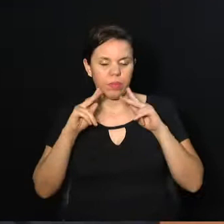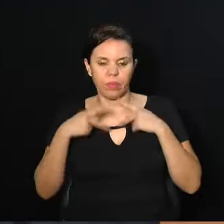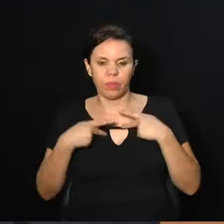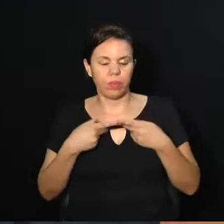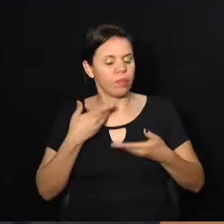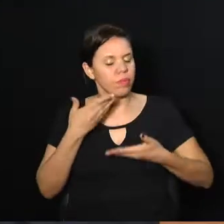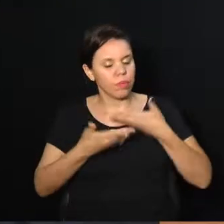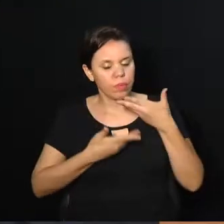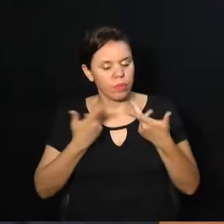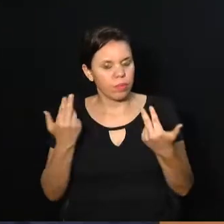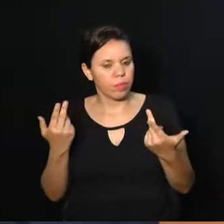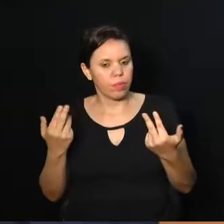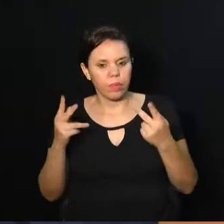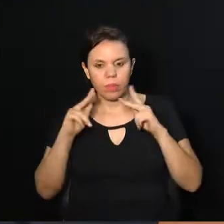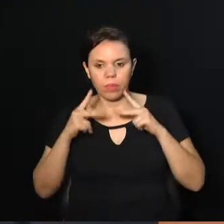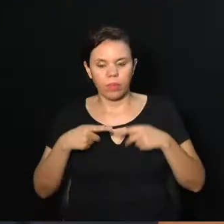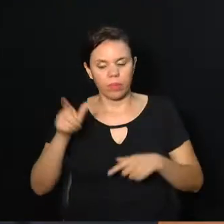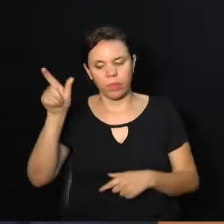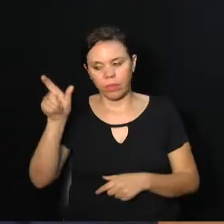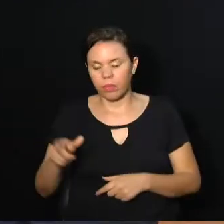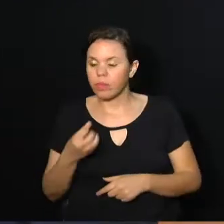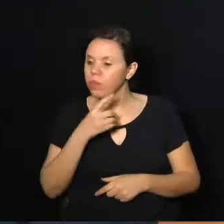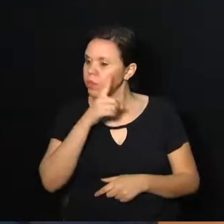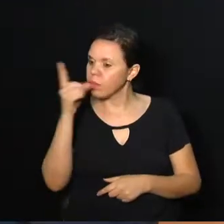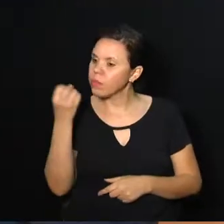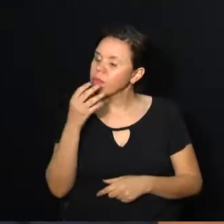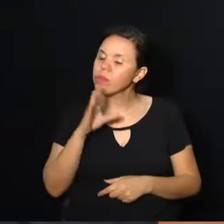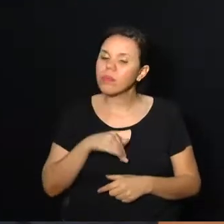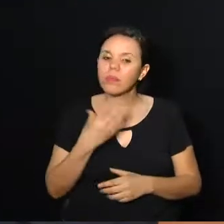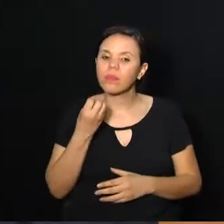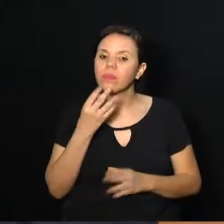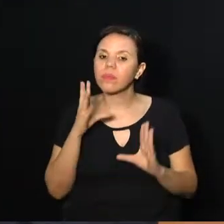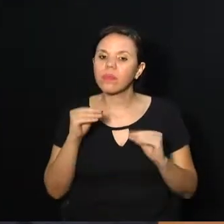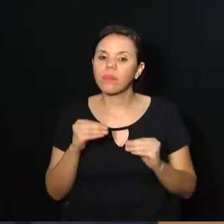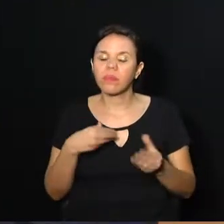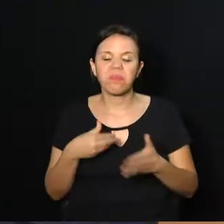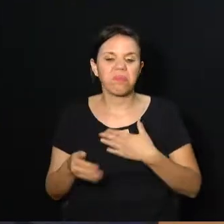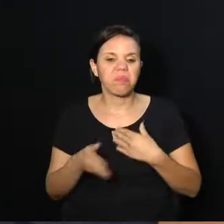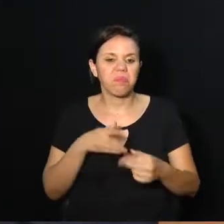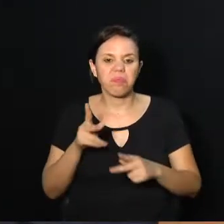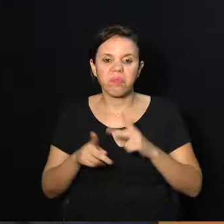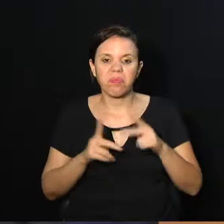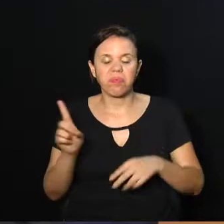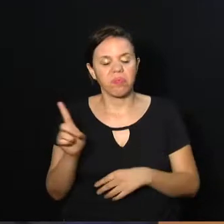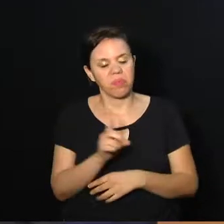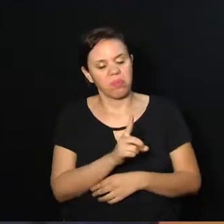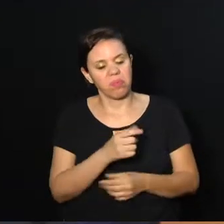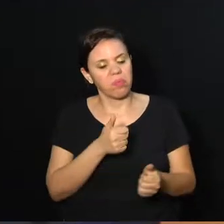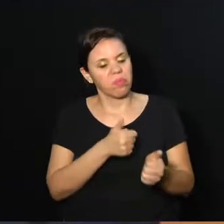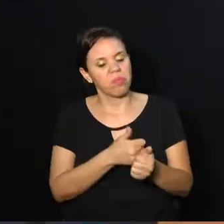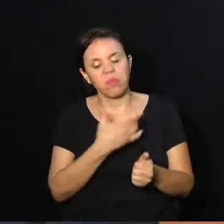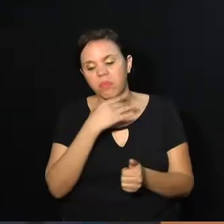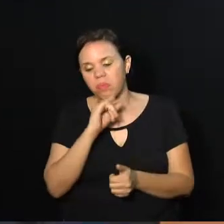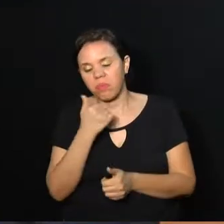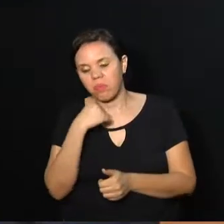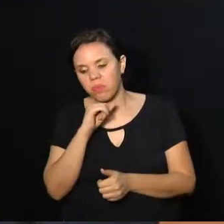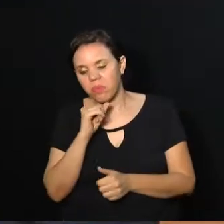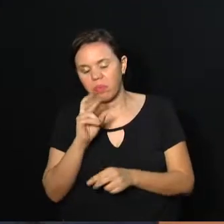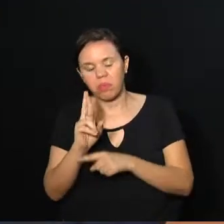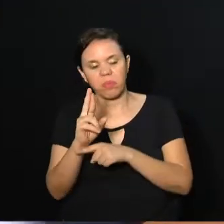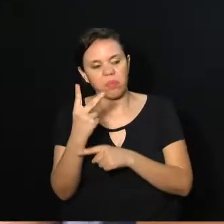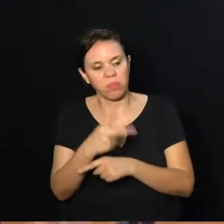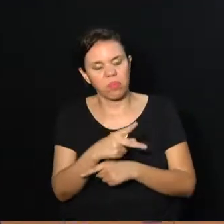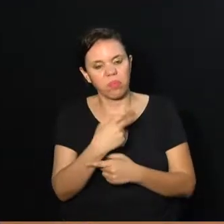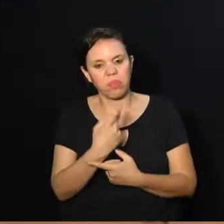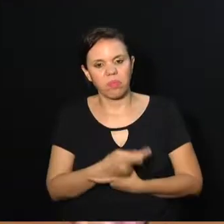gente. É você falar um bom dia, falar uma boa tarde, falar uma boa noite, e não interessa se a pessoa chegou lá acompanhado do pai, da mãe, do representante